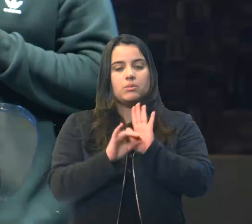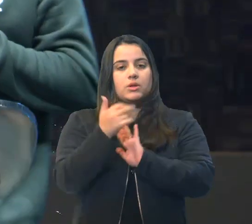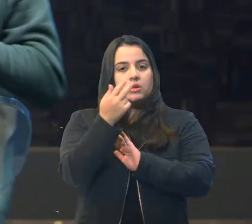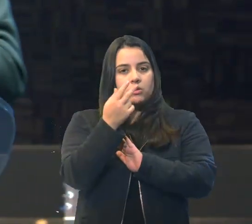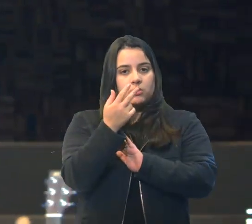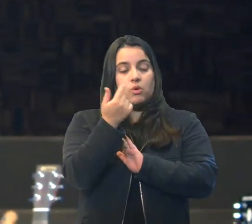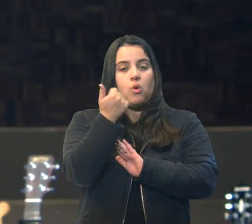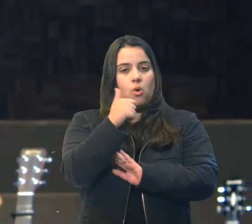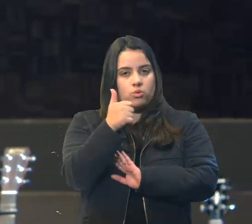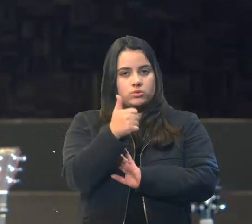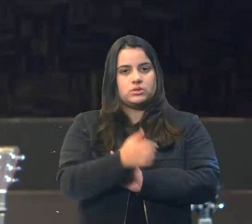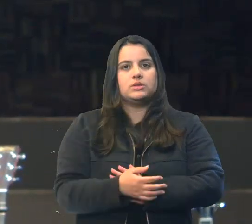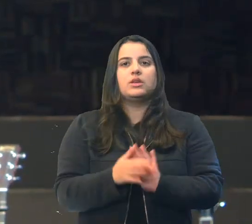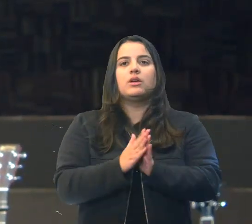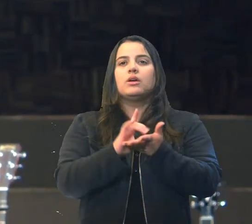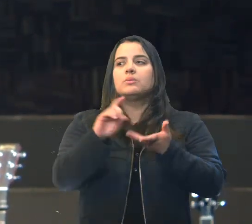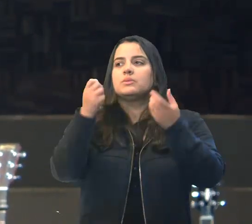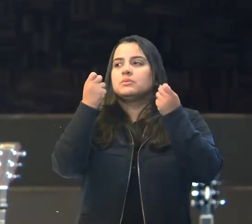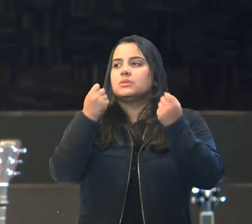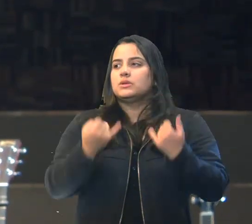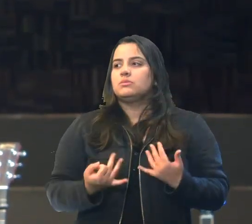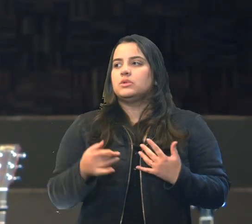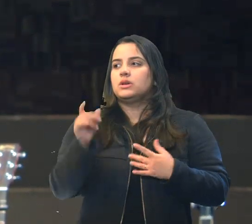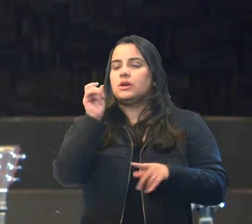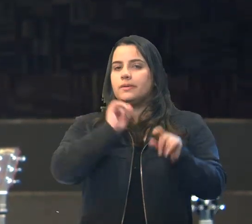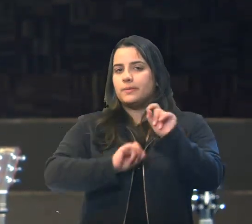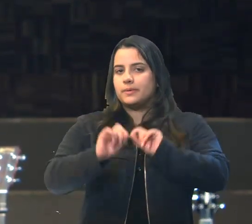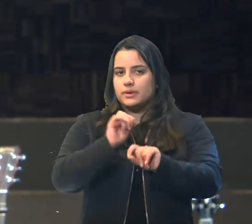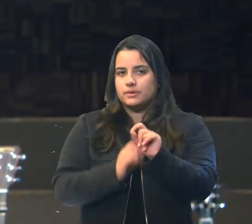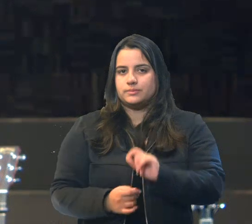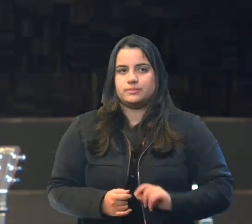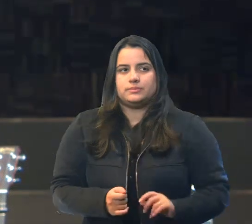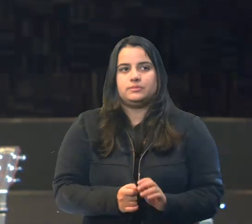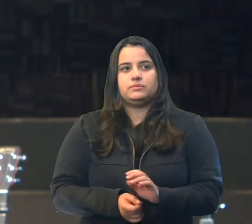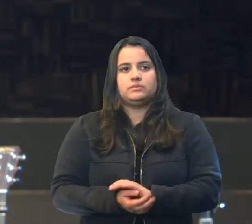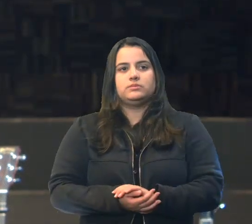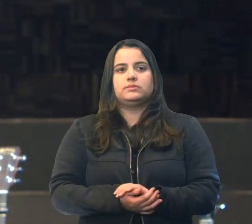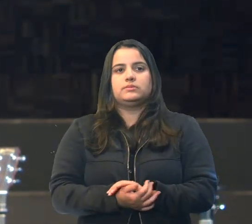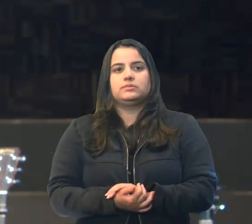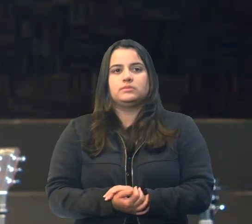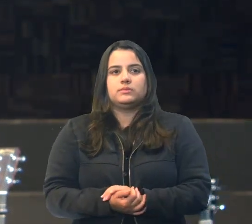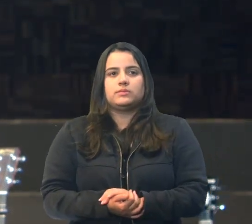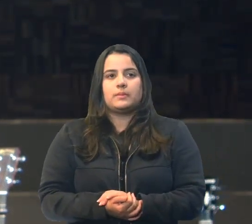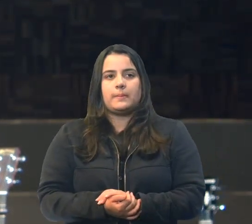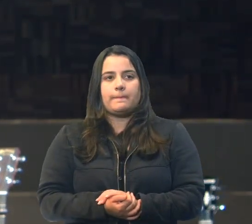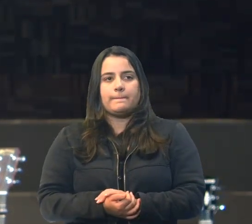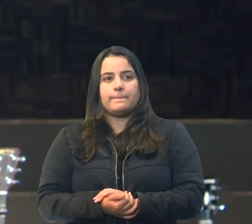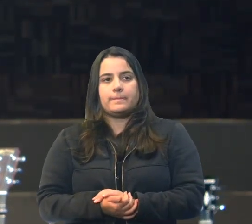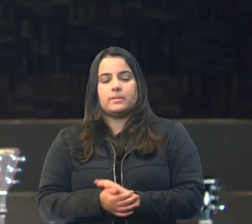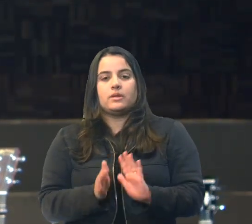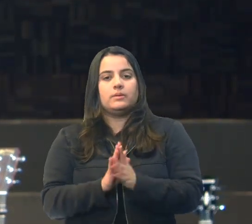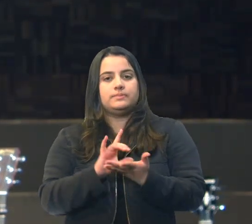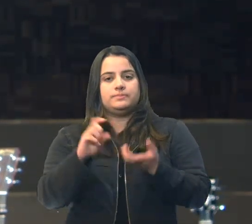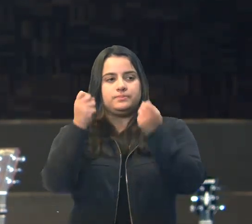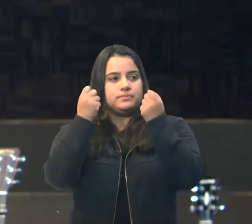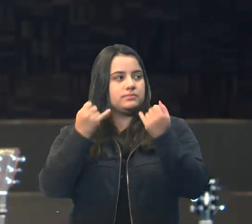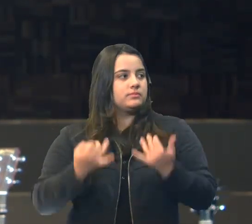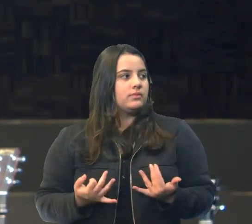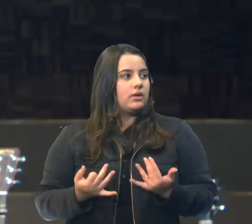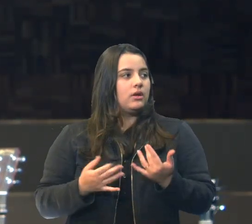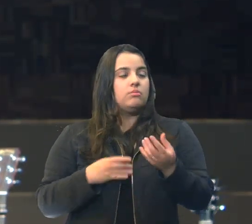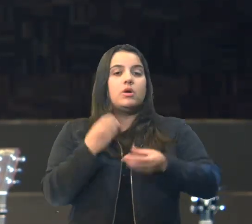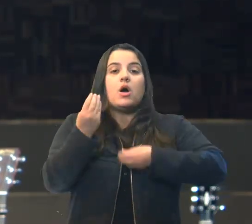a Bíblia começa a contar outra história sobre Marta e Maria. Começa a descrever